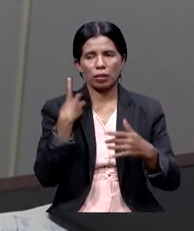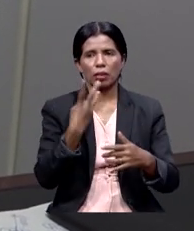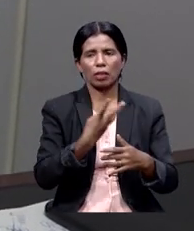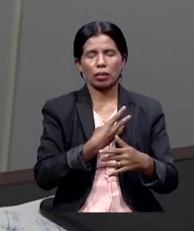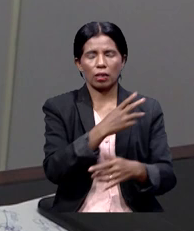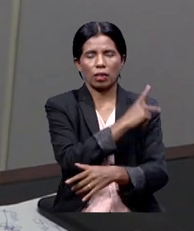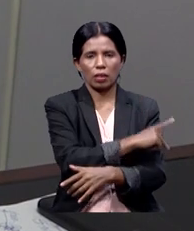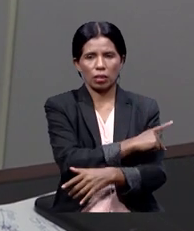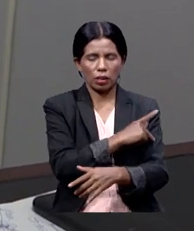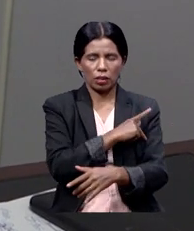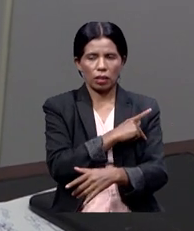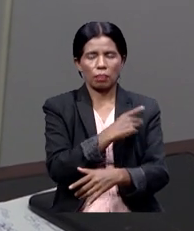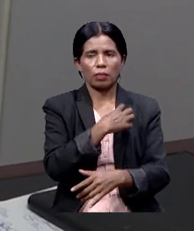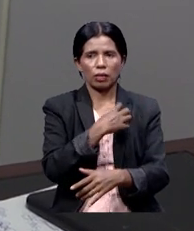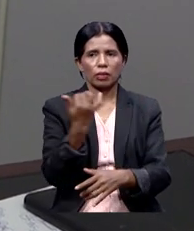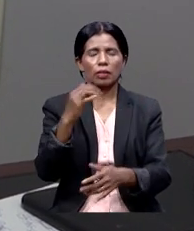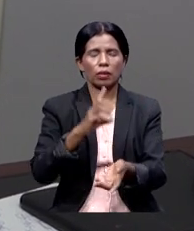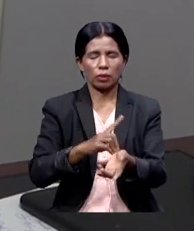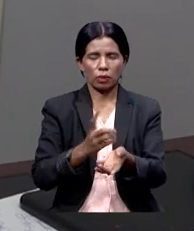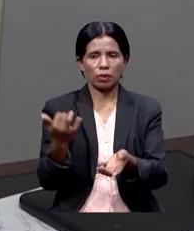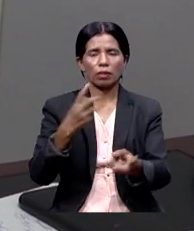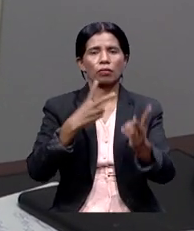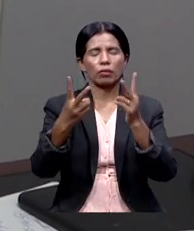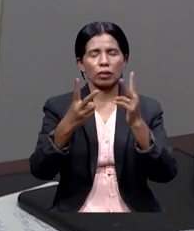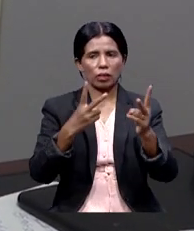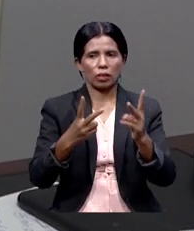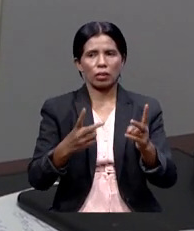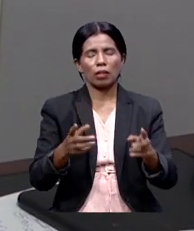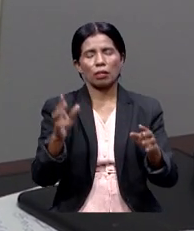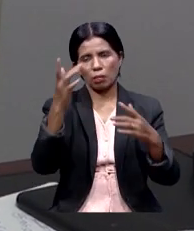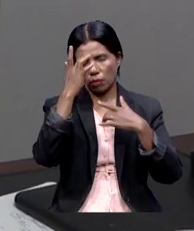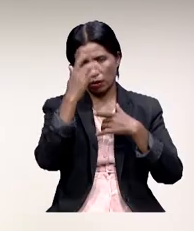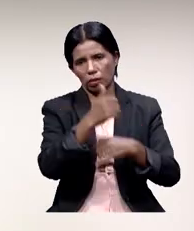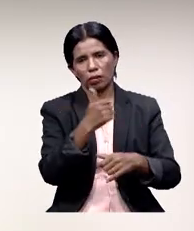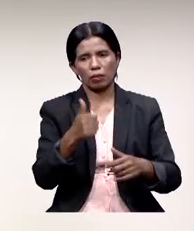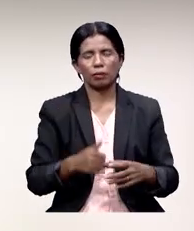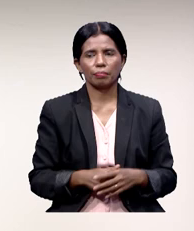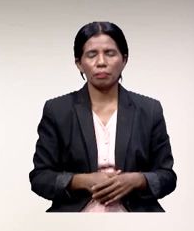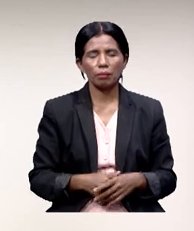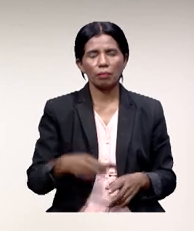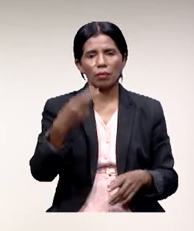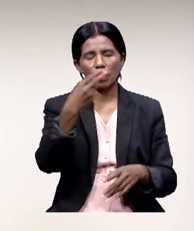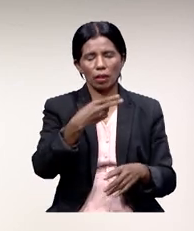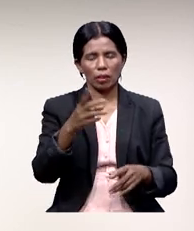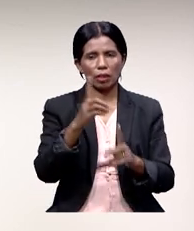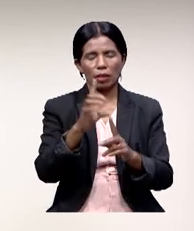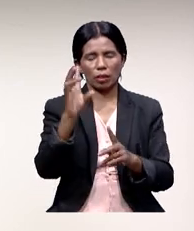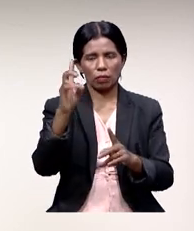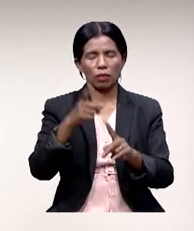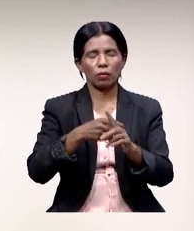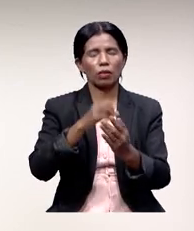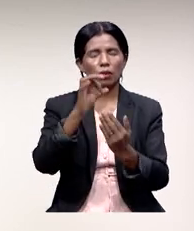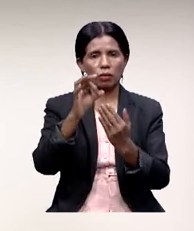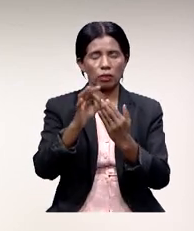sera do médico sera sera ba visita non nemos moras ser ser. E quinta loro nualo fudané, membro polícia ida